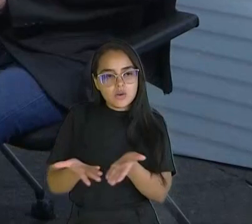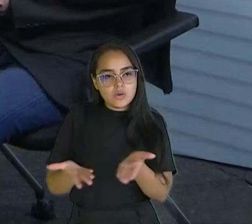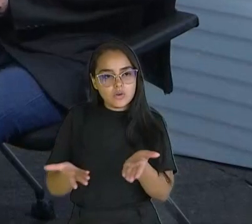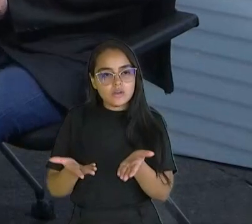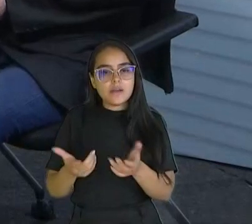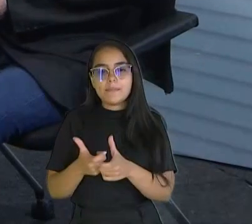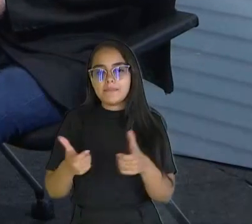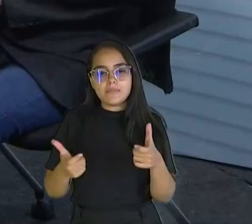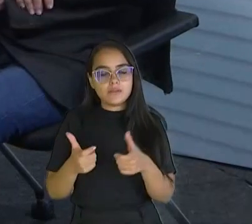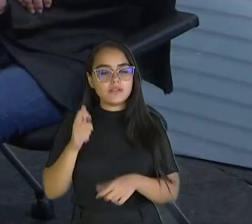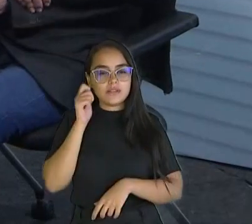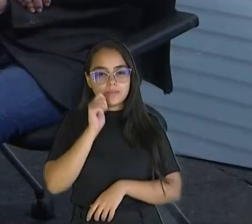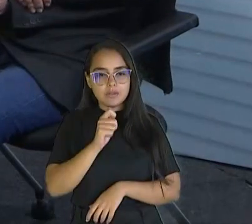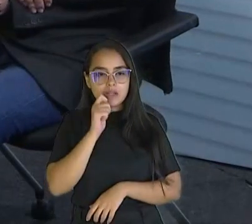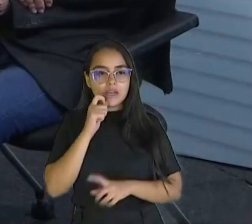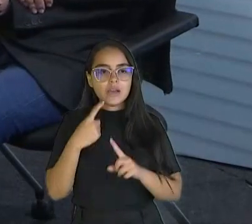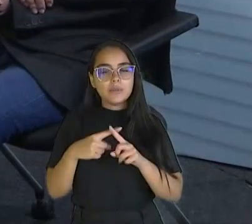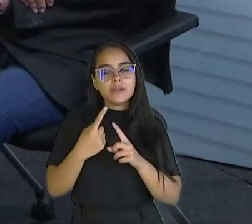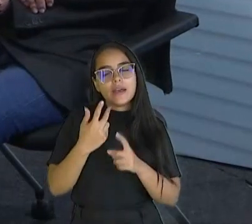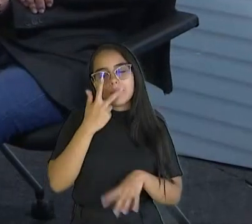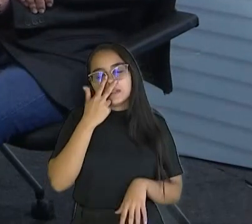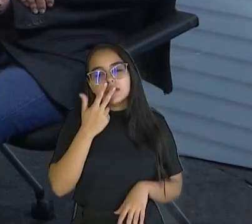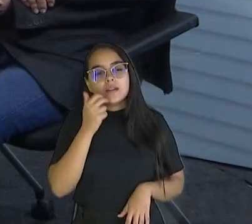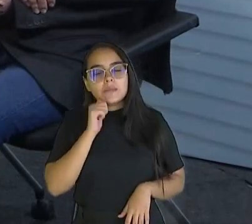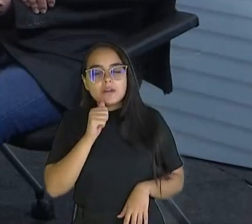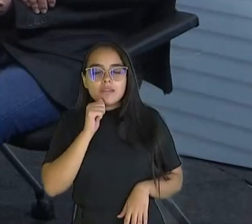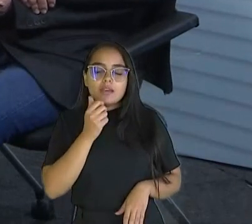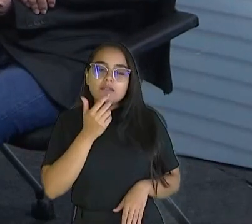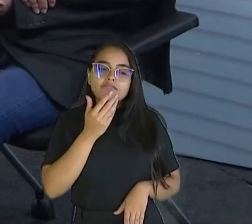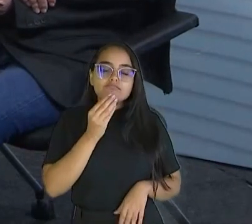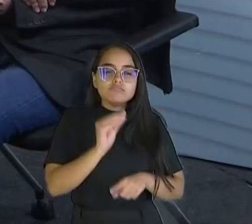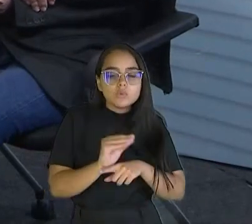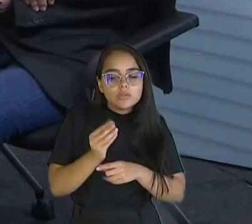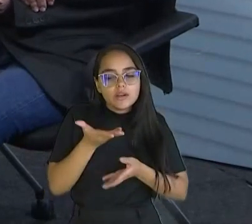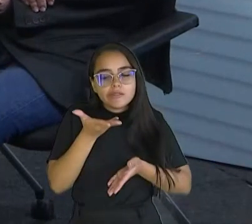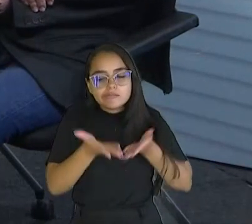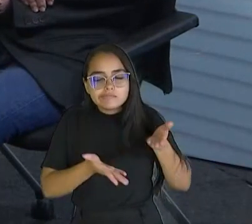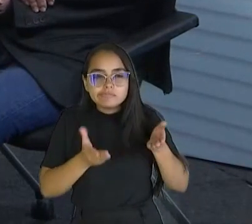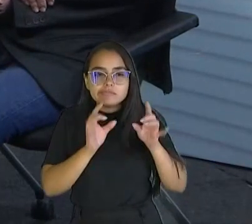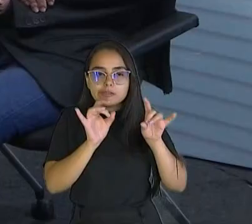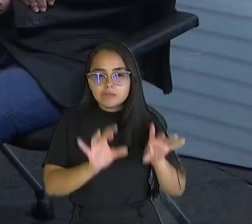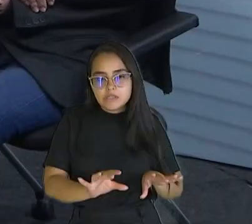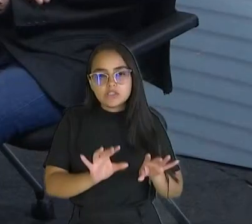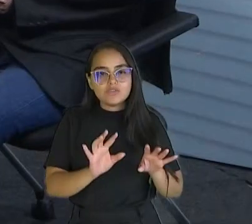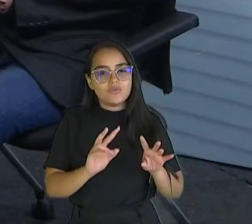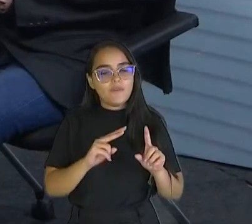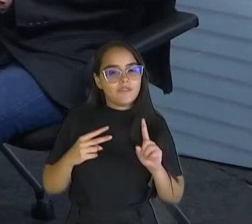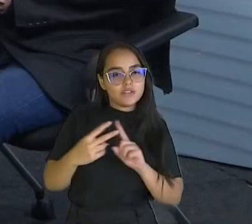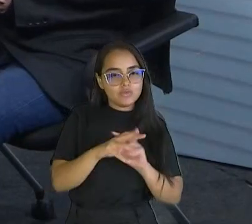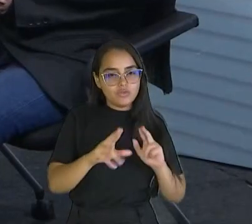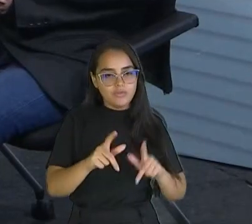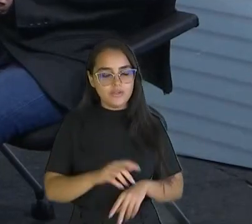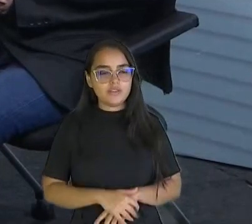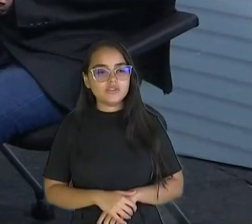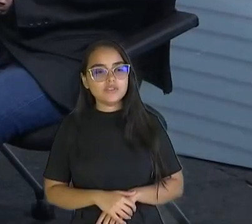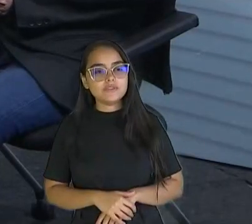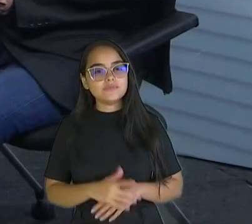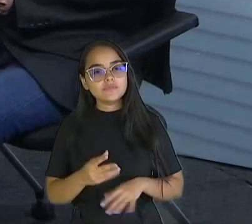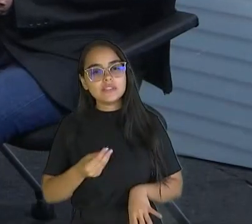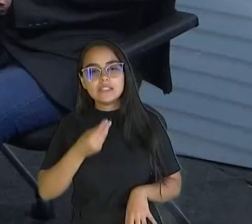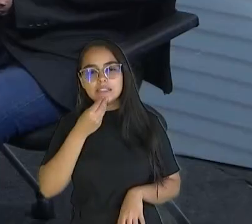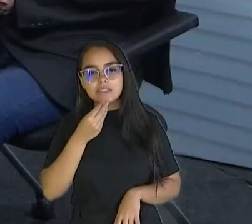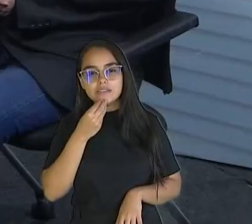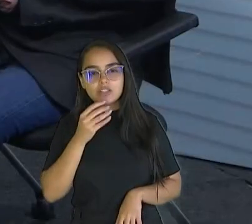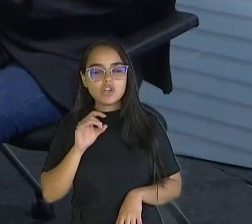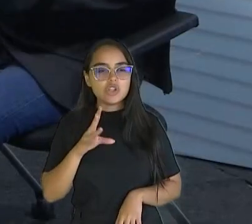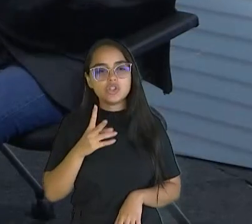de que mulher. Legal, a mulher tem um olhar mais sensível. Tá aí. Eu gostei muito né, dessa parceria. Eu acho até que você devia aumentar só o mandato